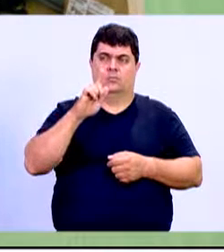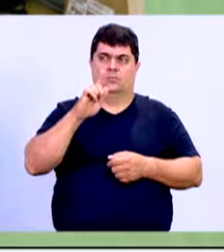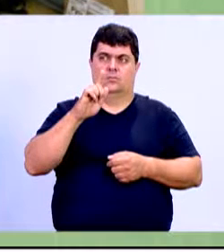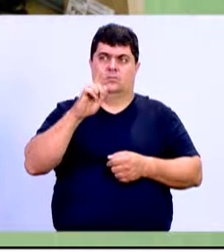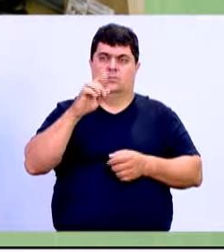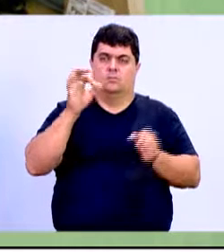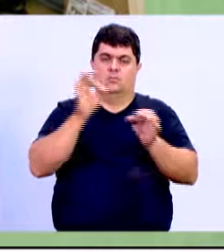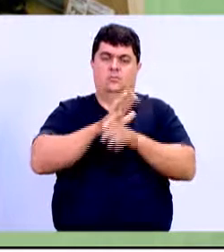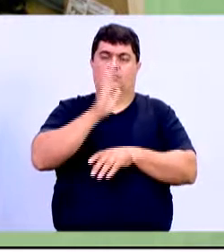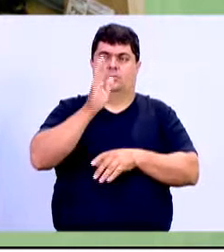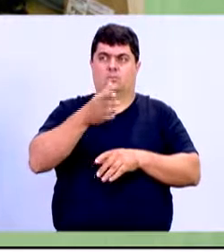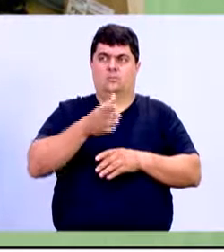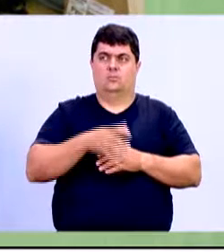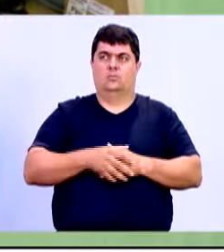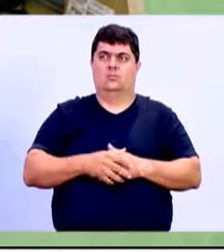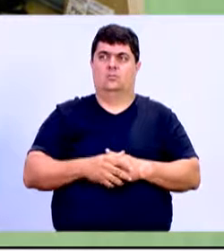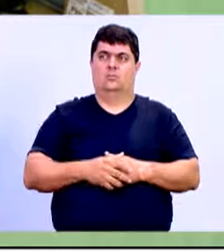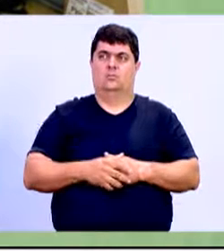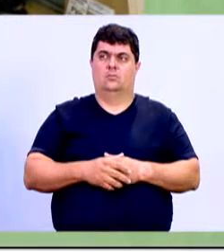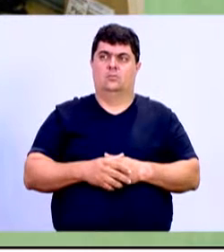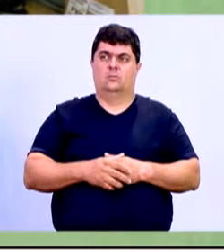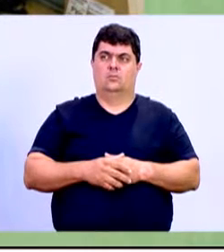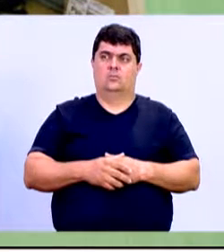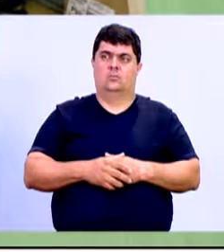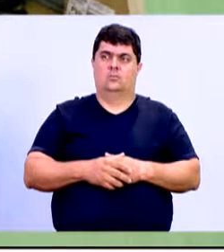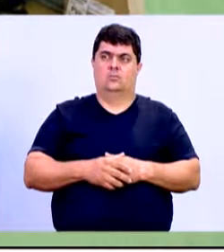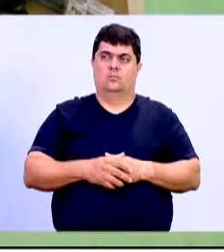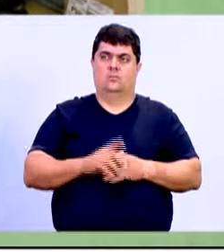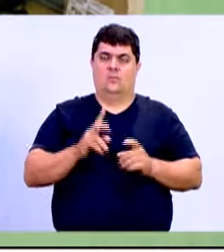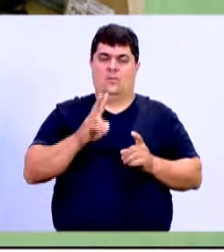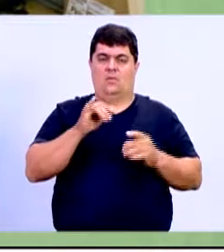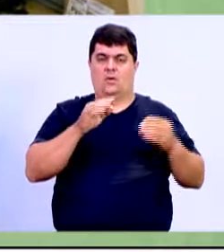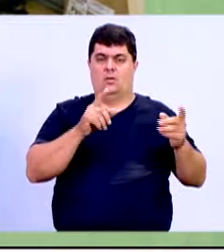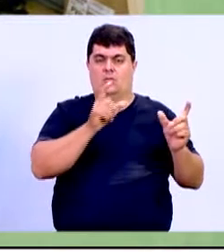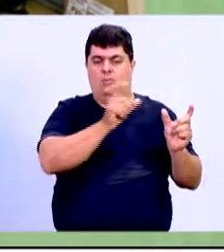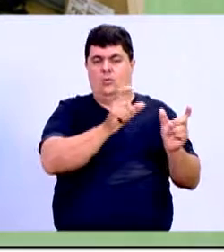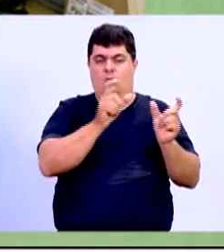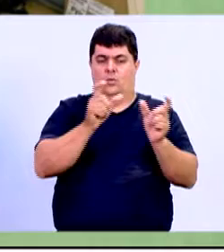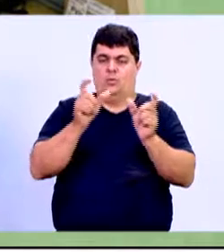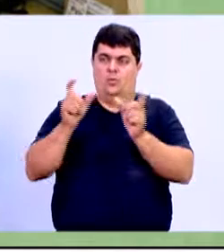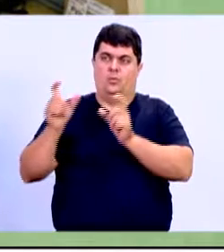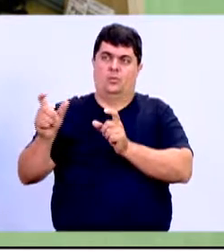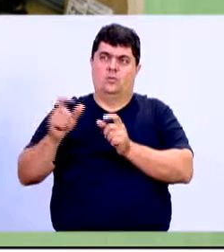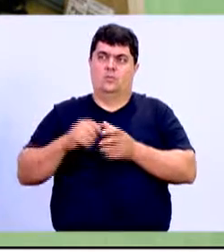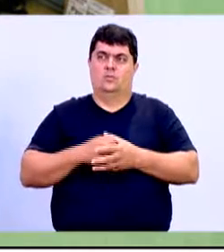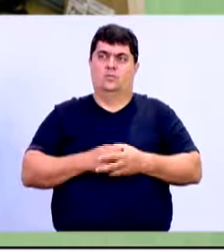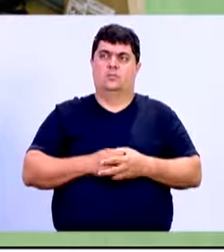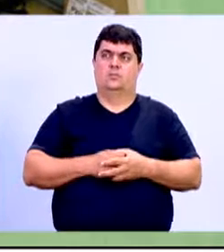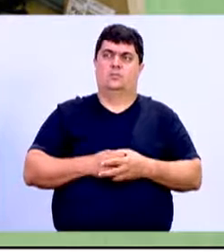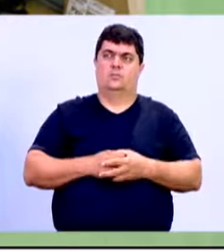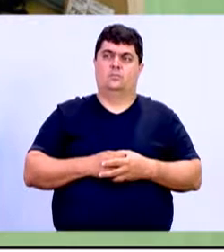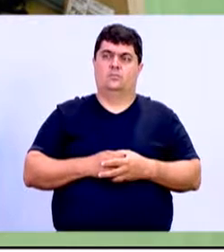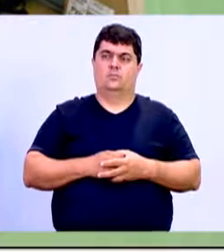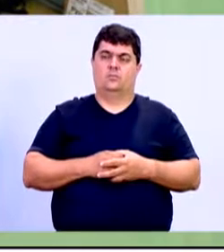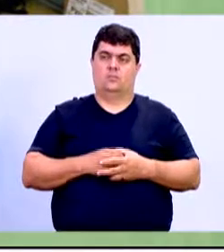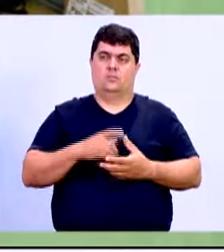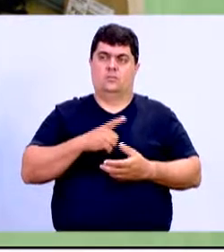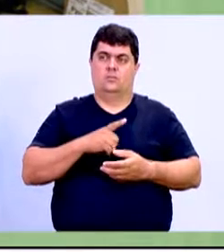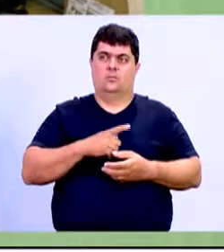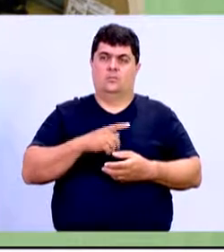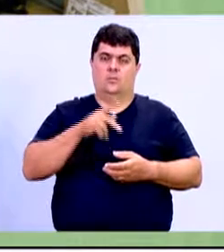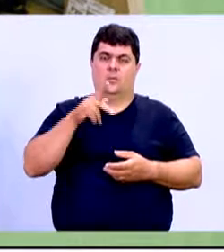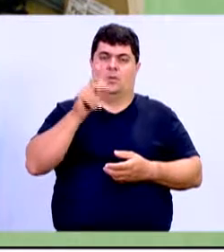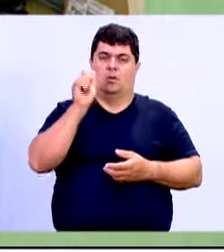o feito. Então os post-its vão caminhando nessas linhas aqui. Então, cada time possui um